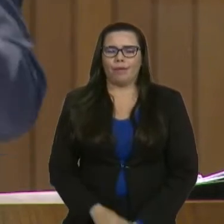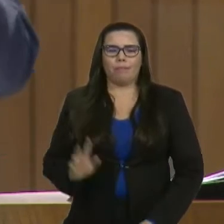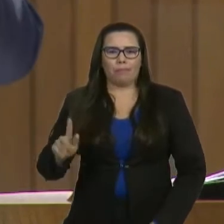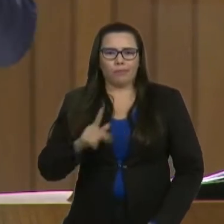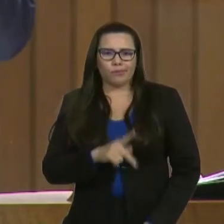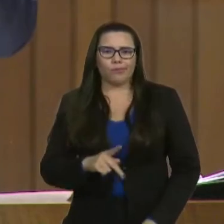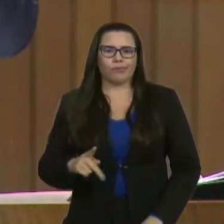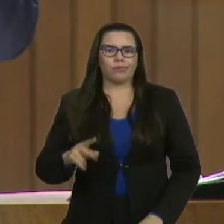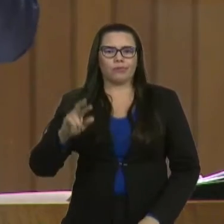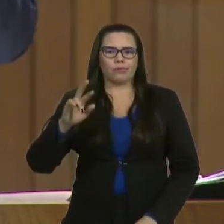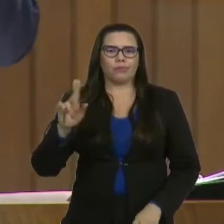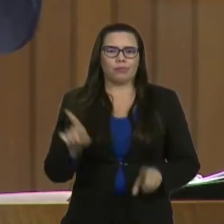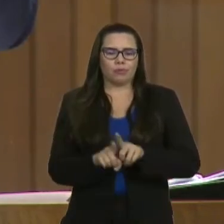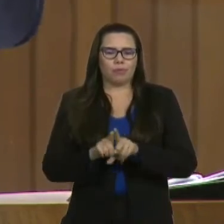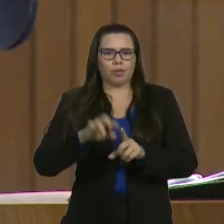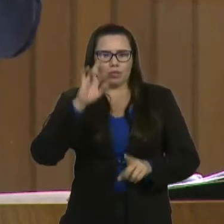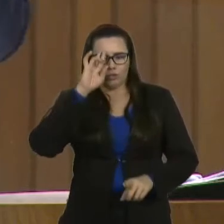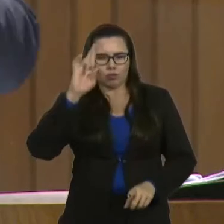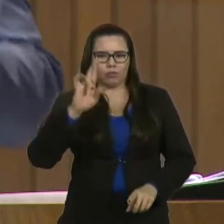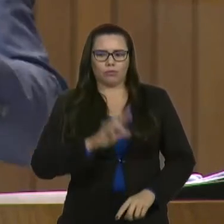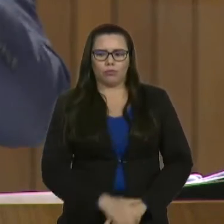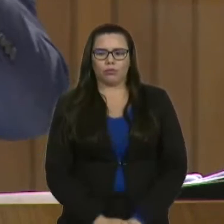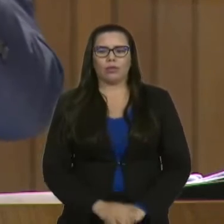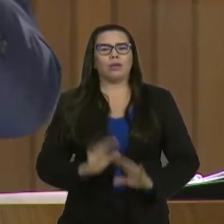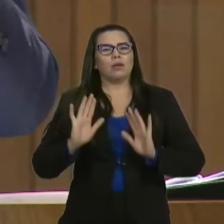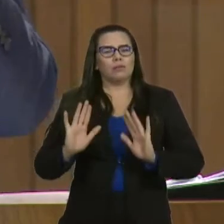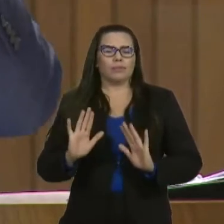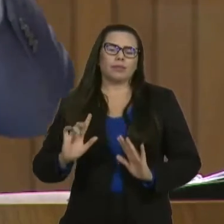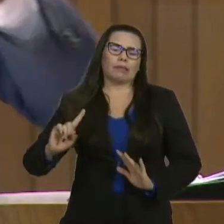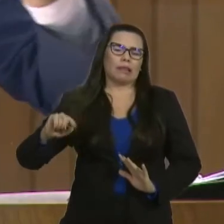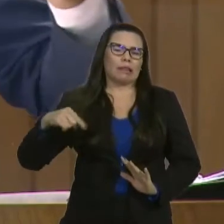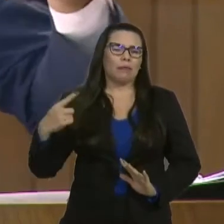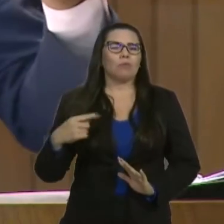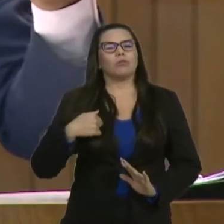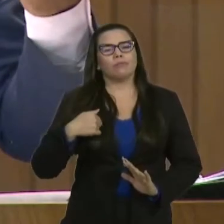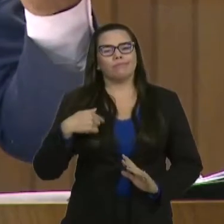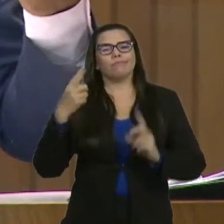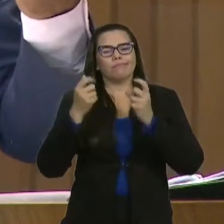verdadeiro absurdo mas falta de um outro assunto vamos